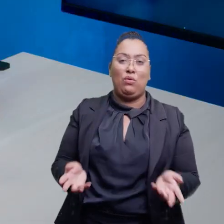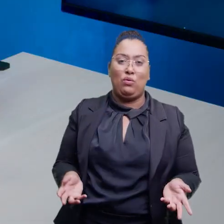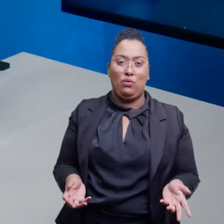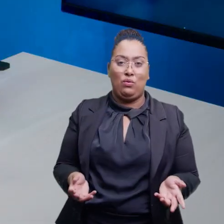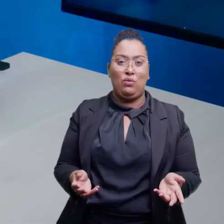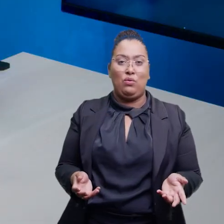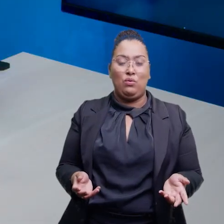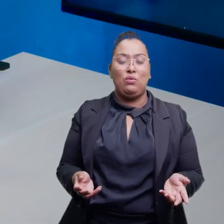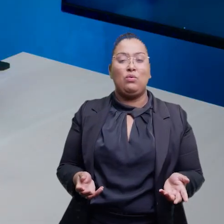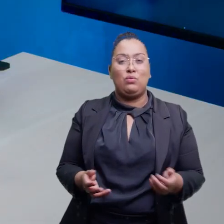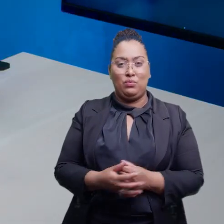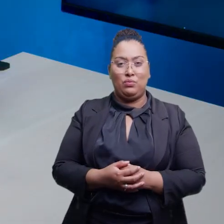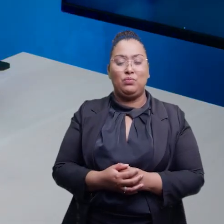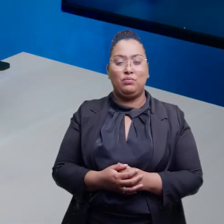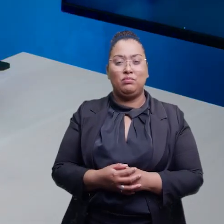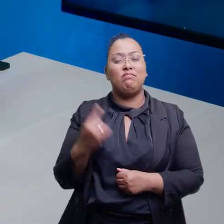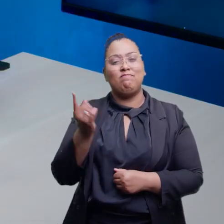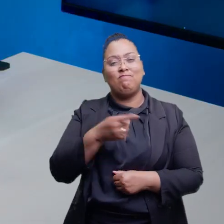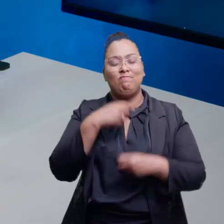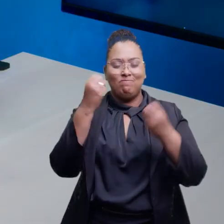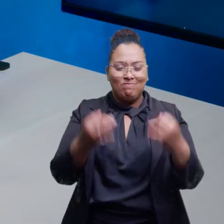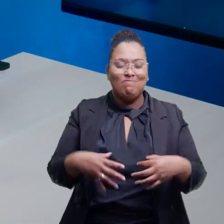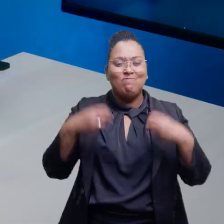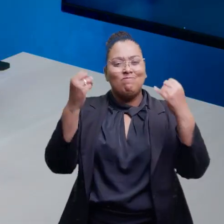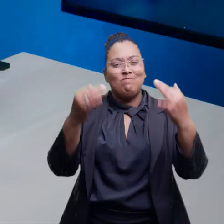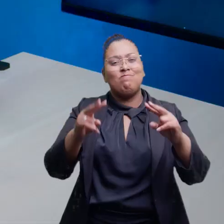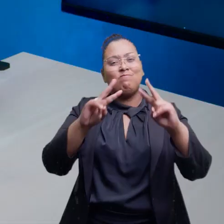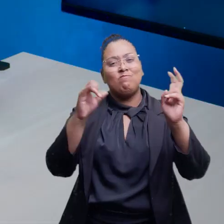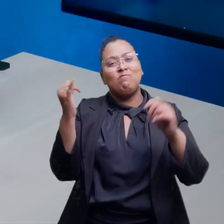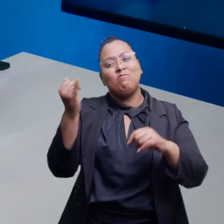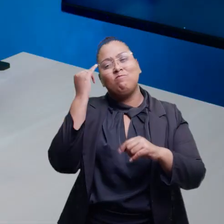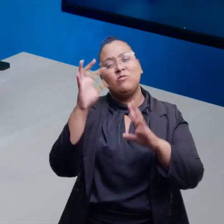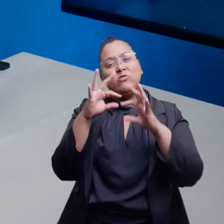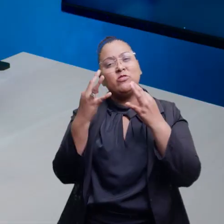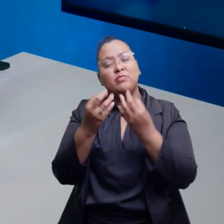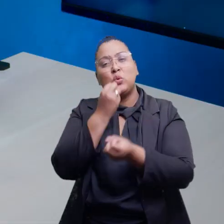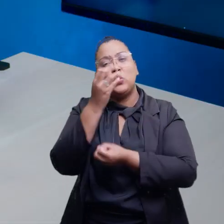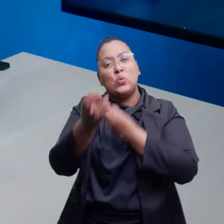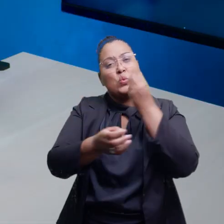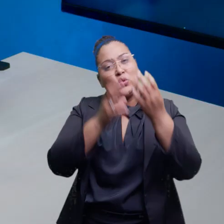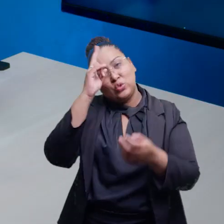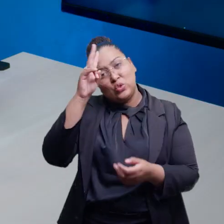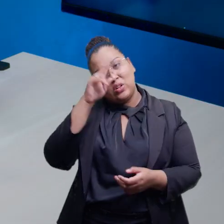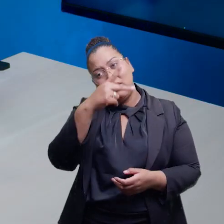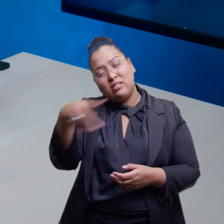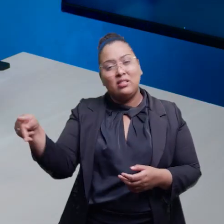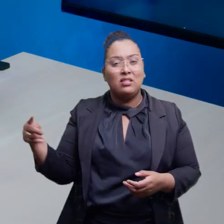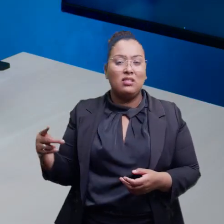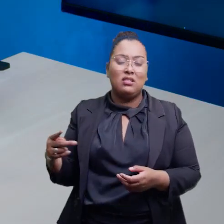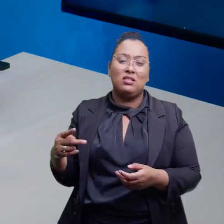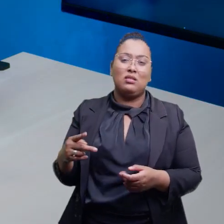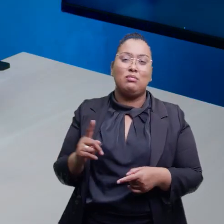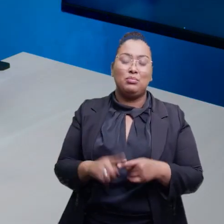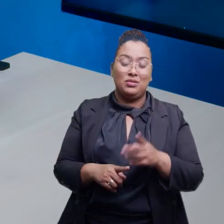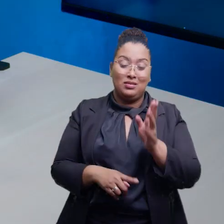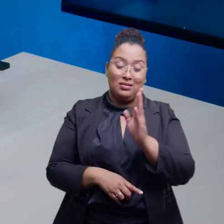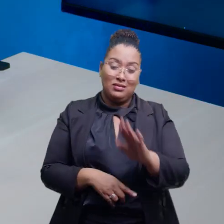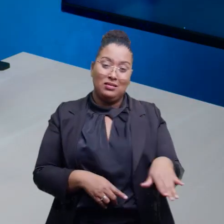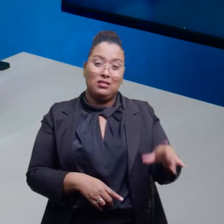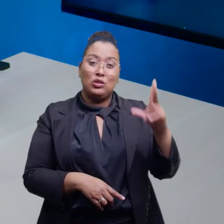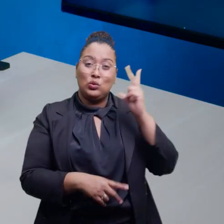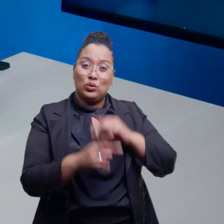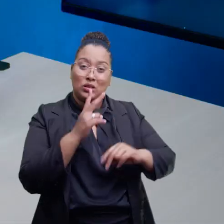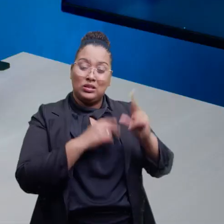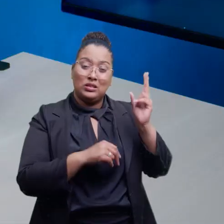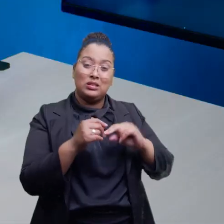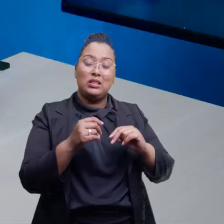né? E aí a gente fala tanto da importância daquela família contar a sua história, né? Porque para a criança,